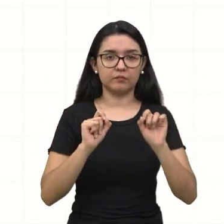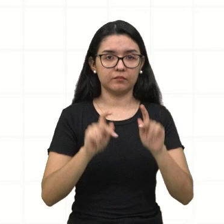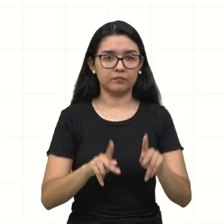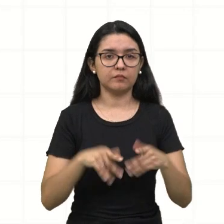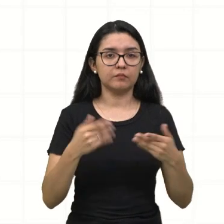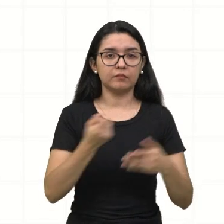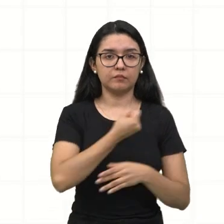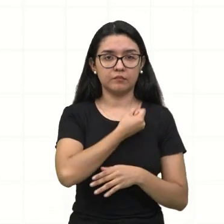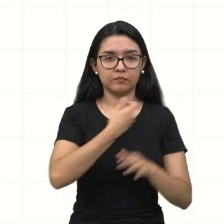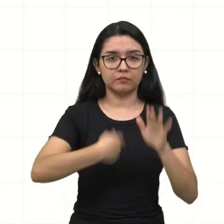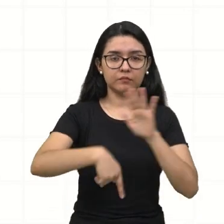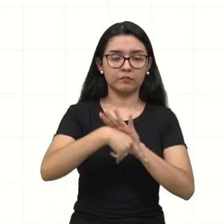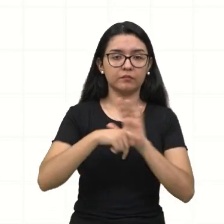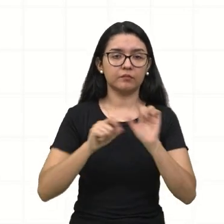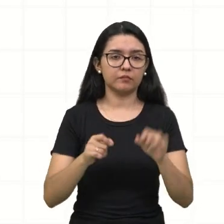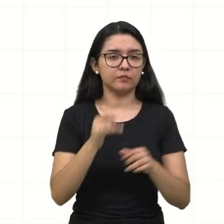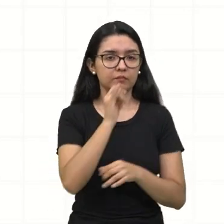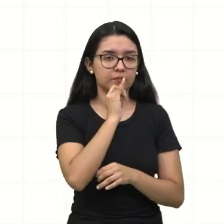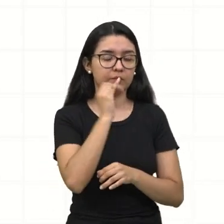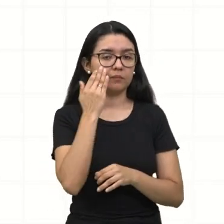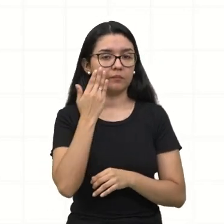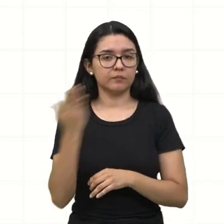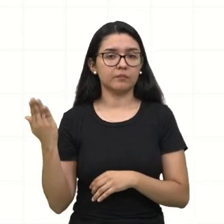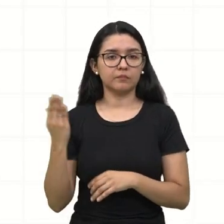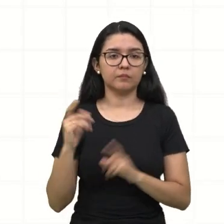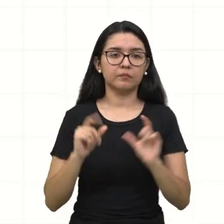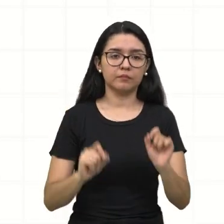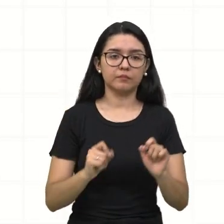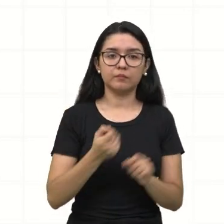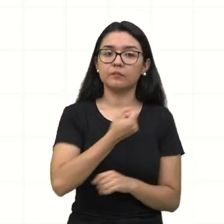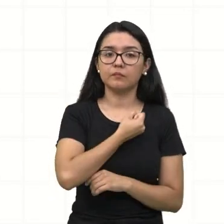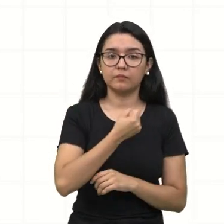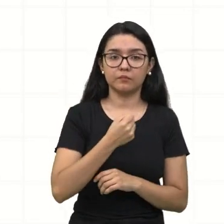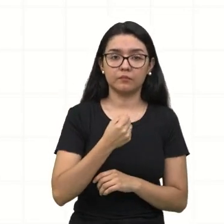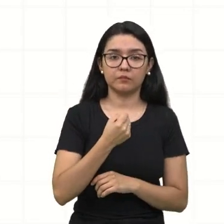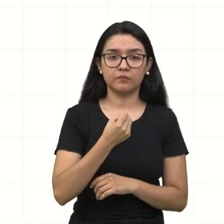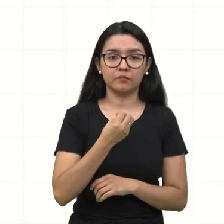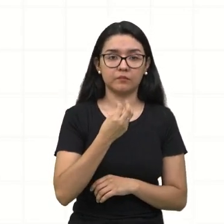dos números aqui. Vamos considerar o número, né,